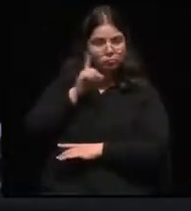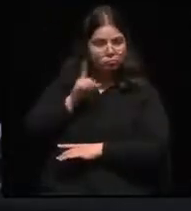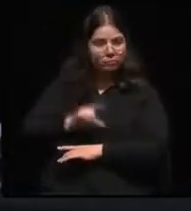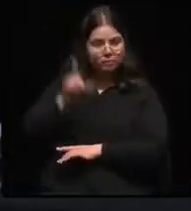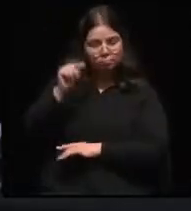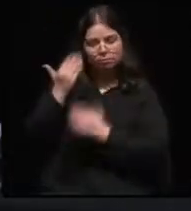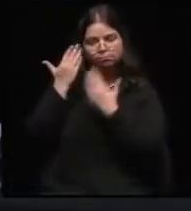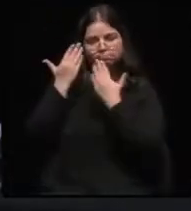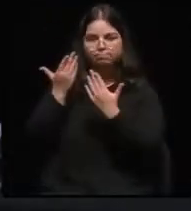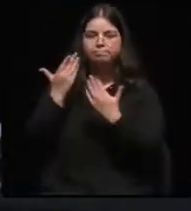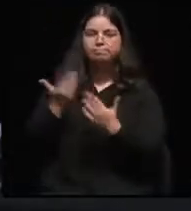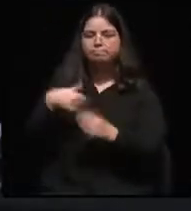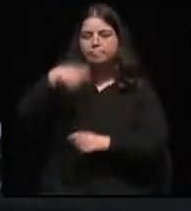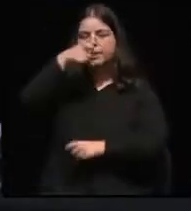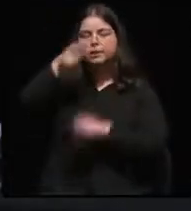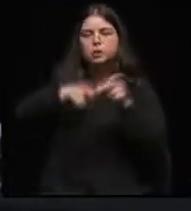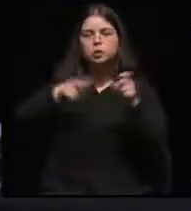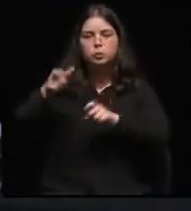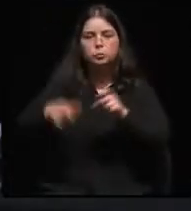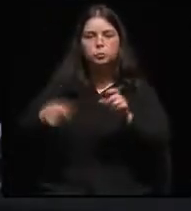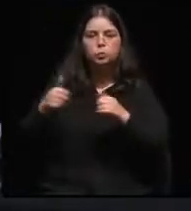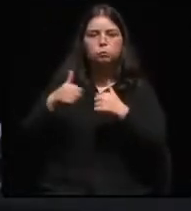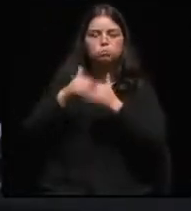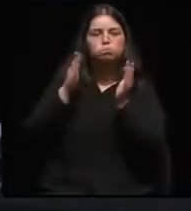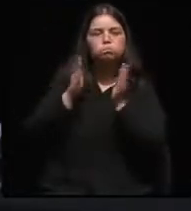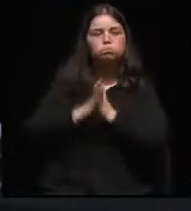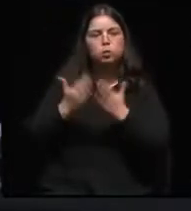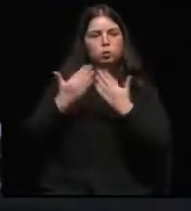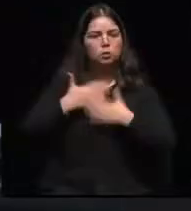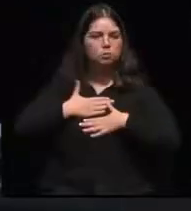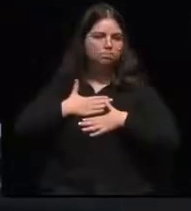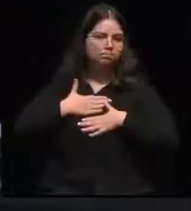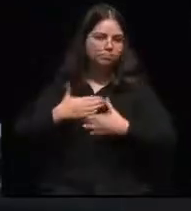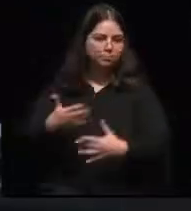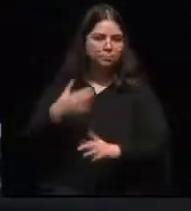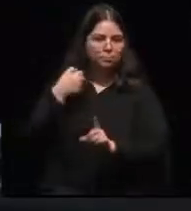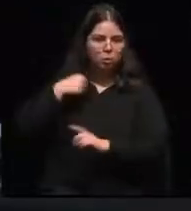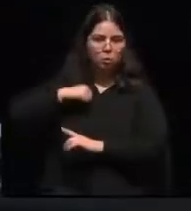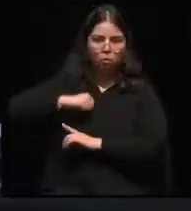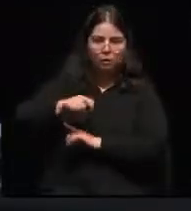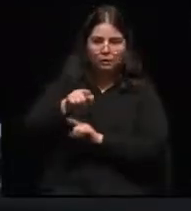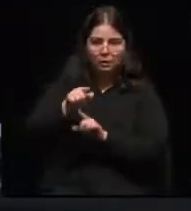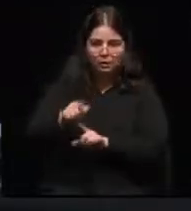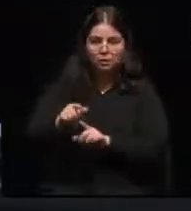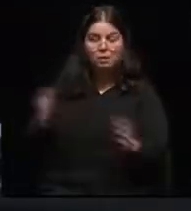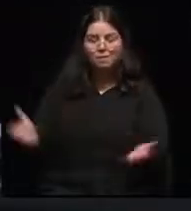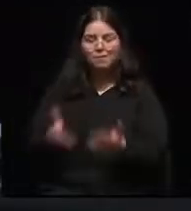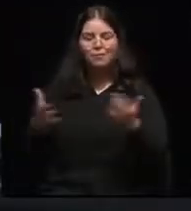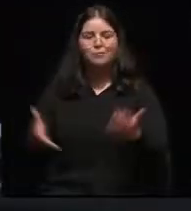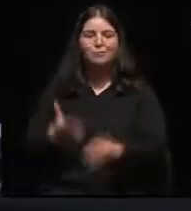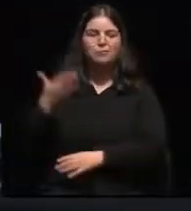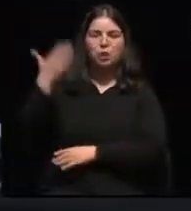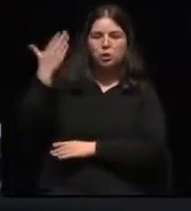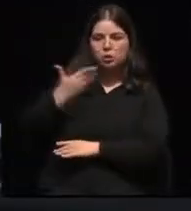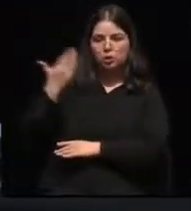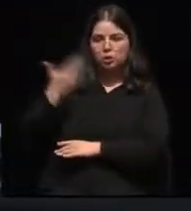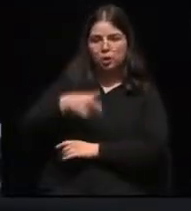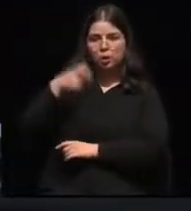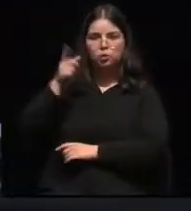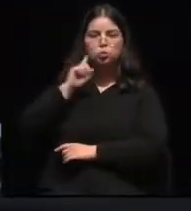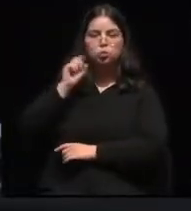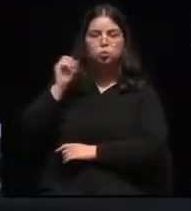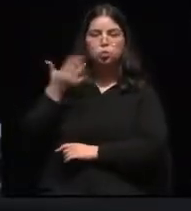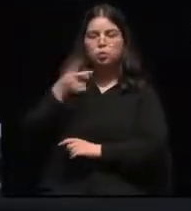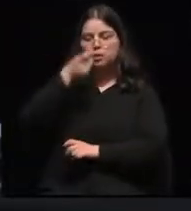de uma saudação a todos os que se dedicaram e dedicam a este combate e à promoção dos direitos fundamentais de todos os seres